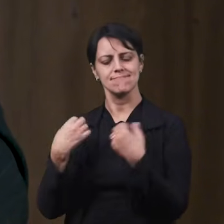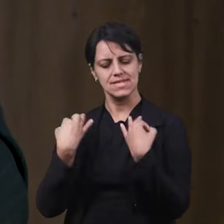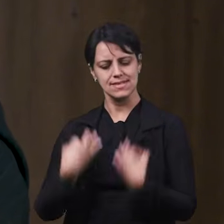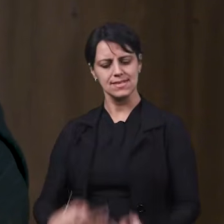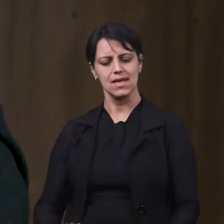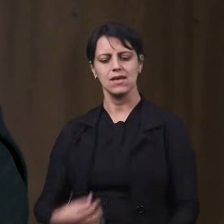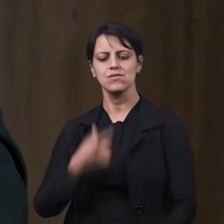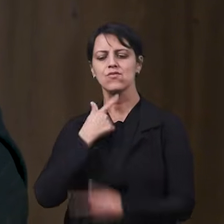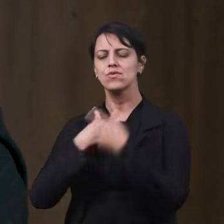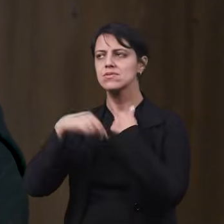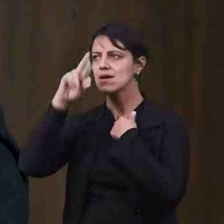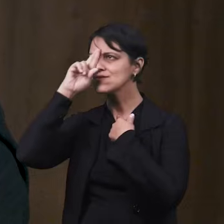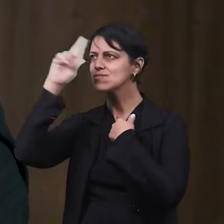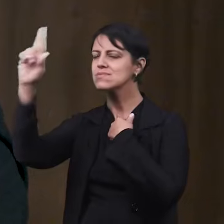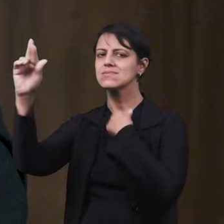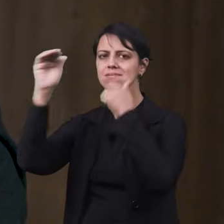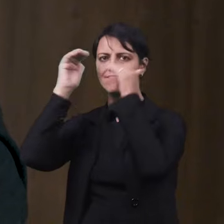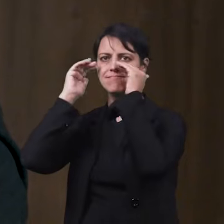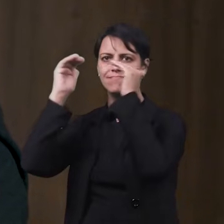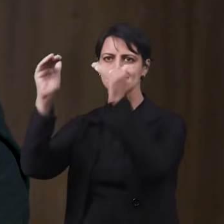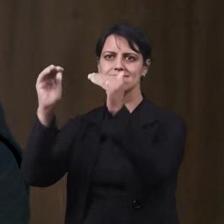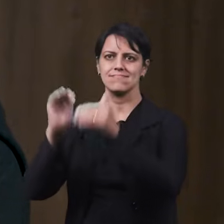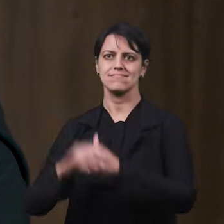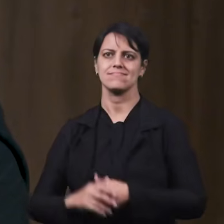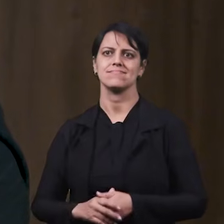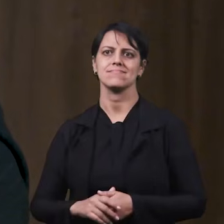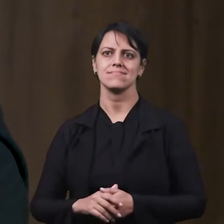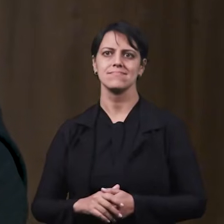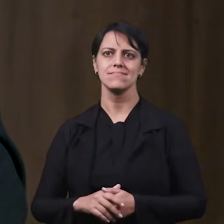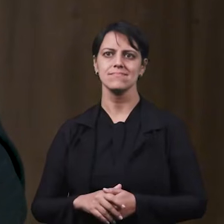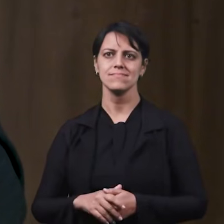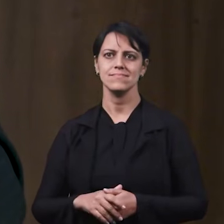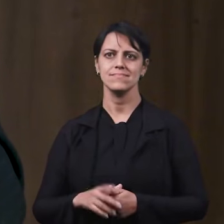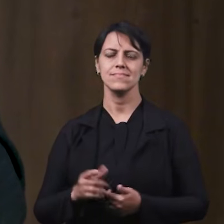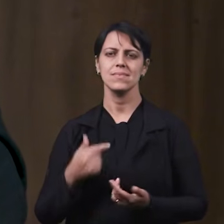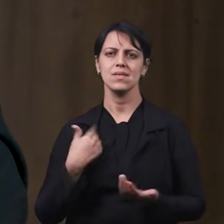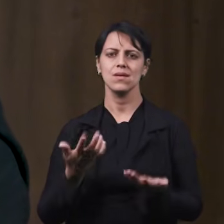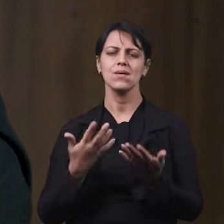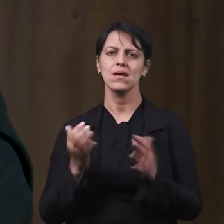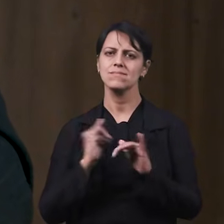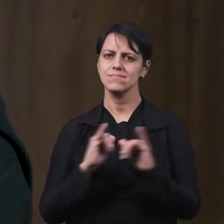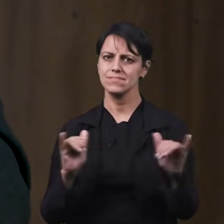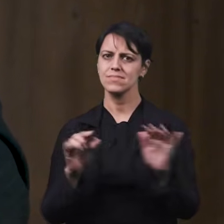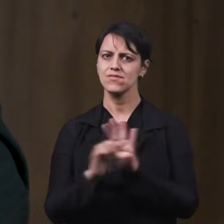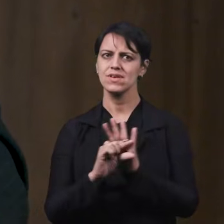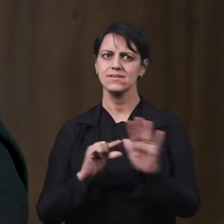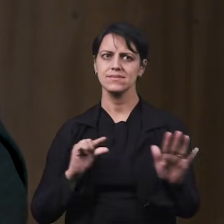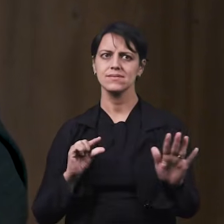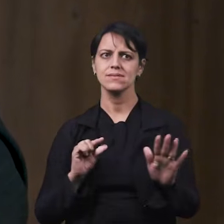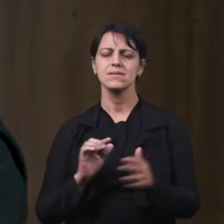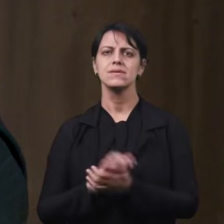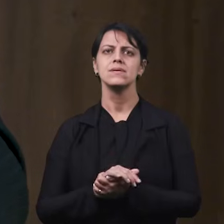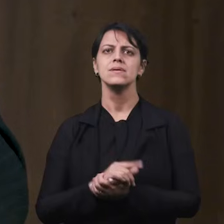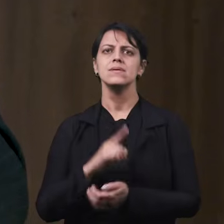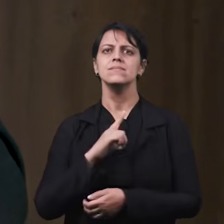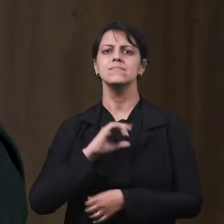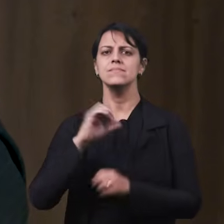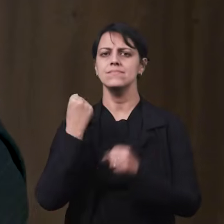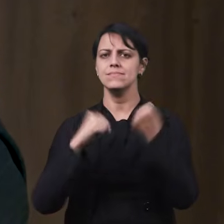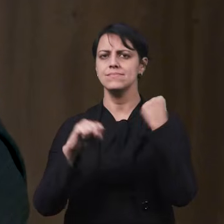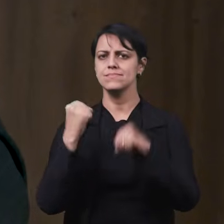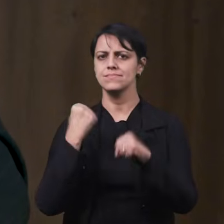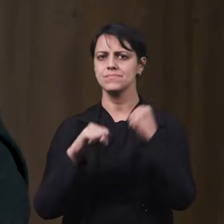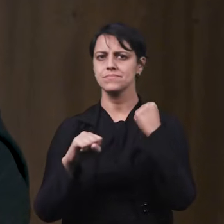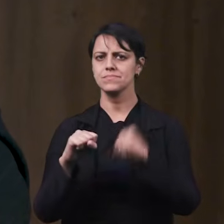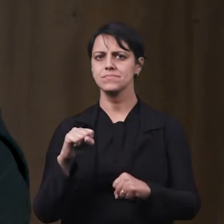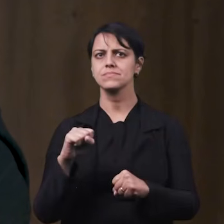íntegro a esse propósito. É o que muda na vida do ser humano. Eu gostaria de deixar um versículo que está registrado em